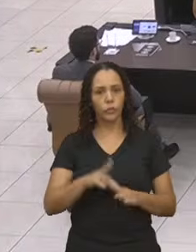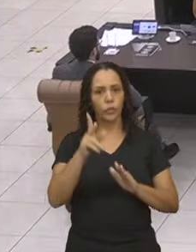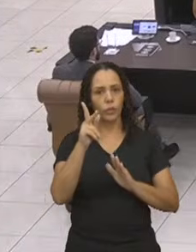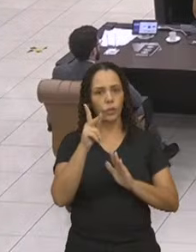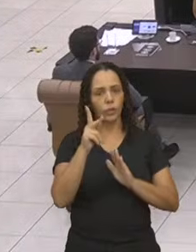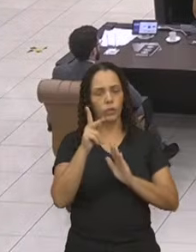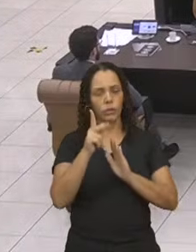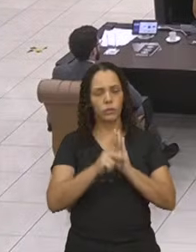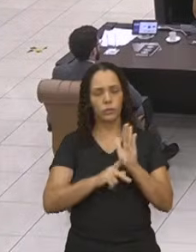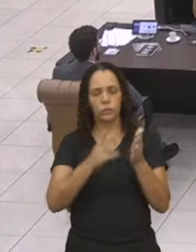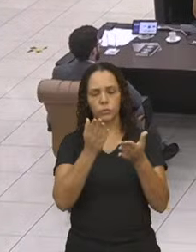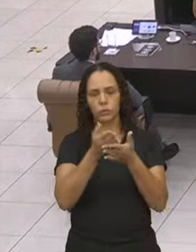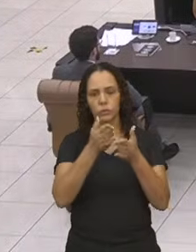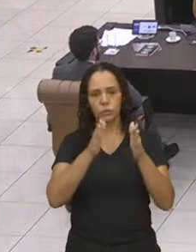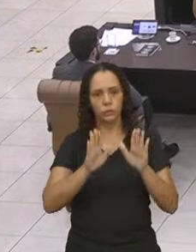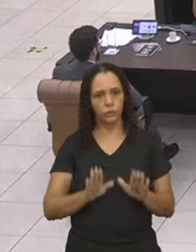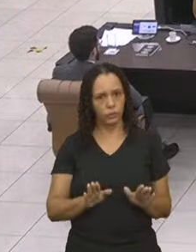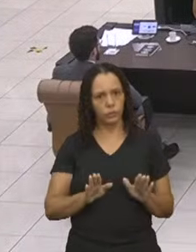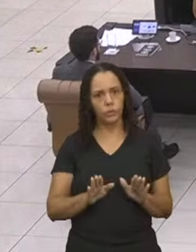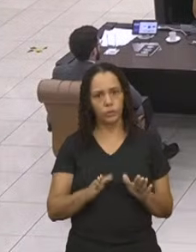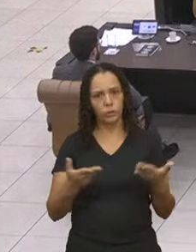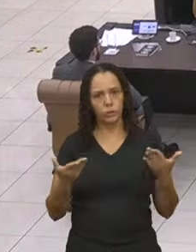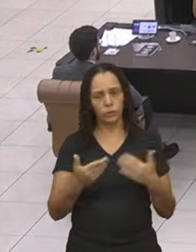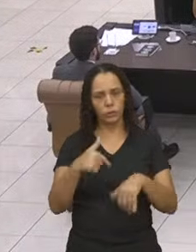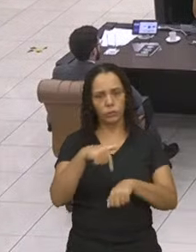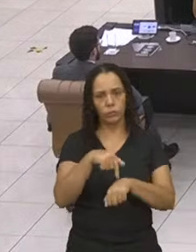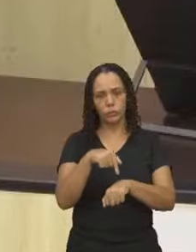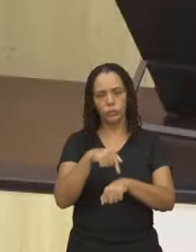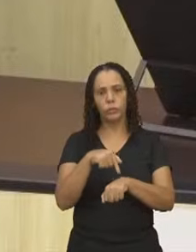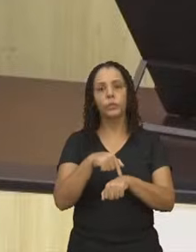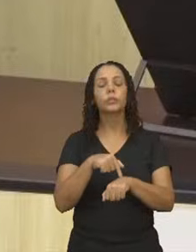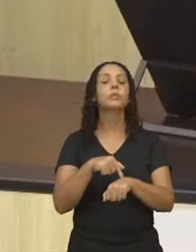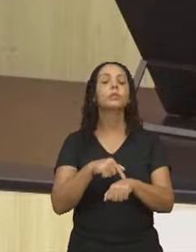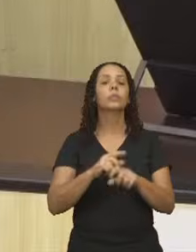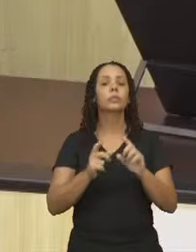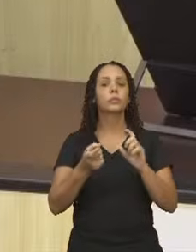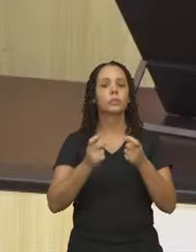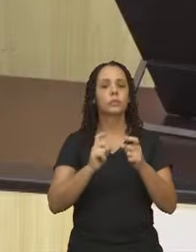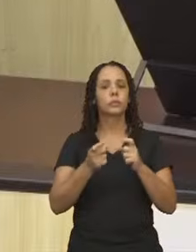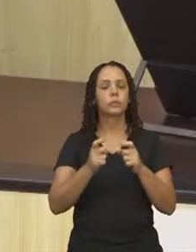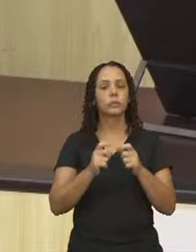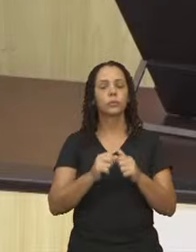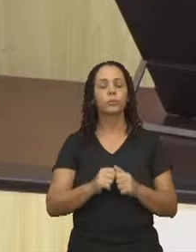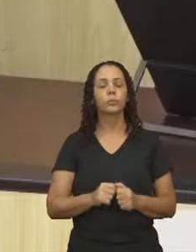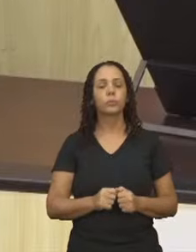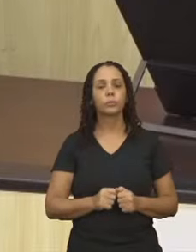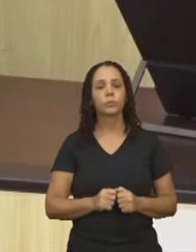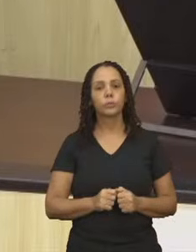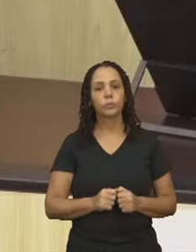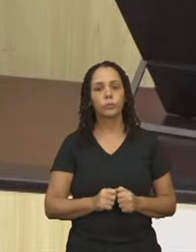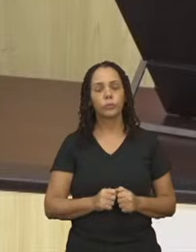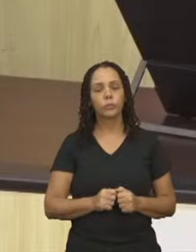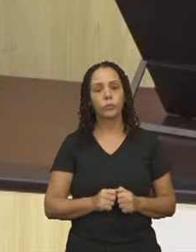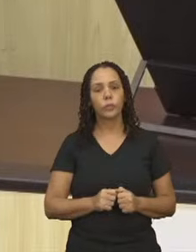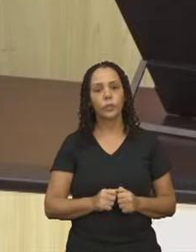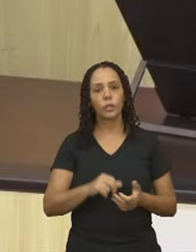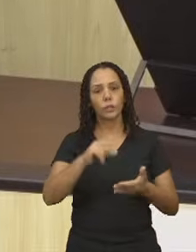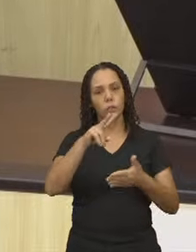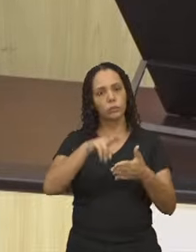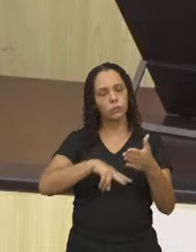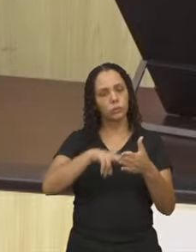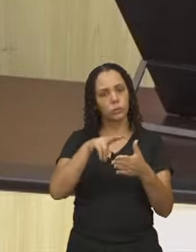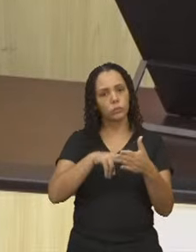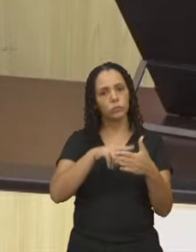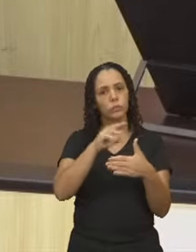Mais matérias a ser tratadas na ordem do dia, passaremos à fase da sessão ordinária, em que serão